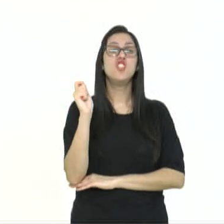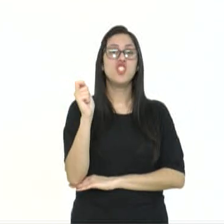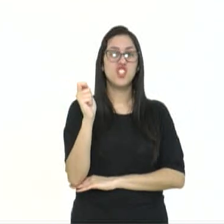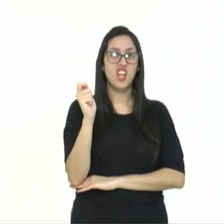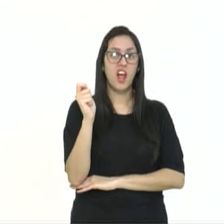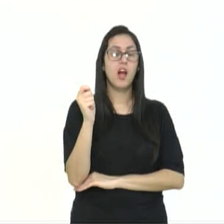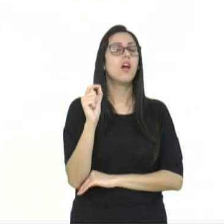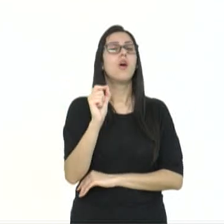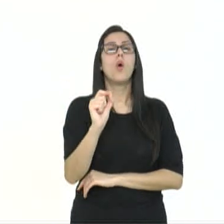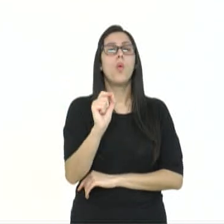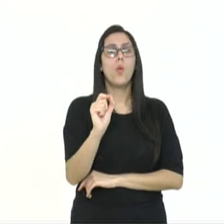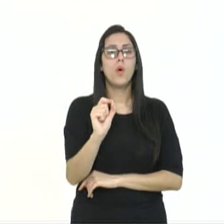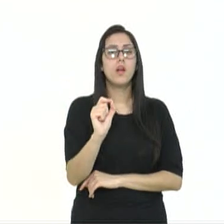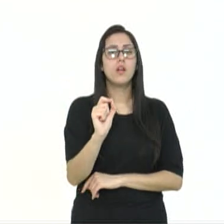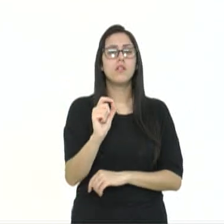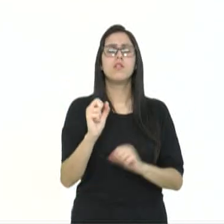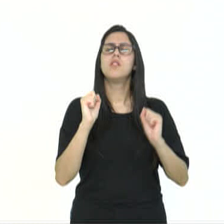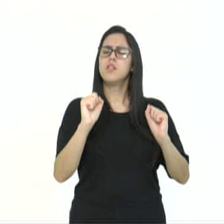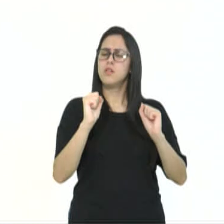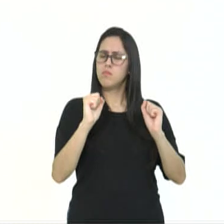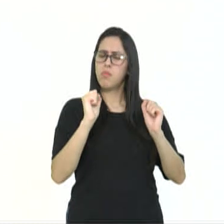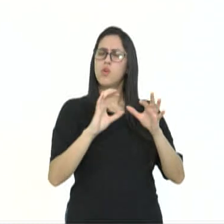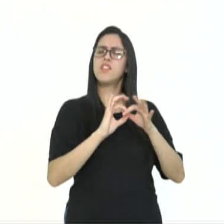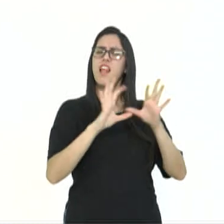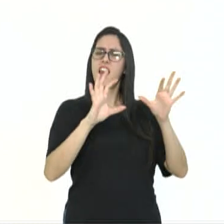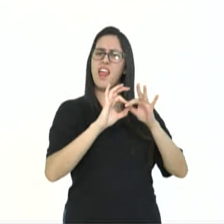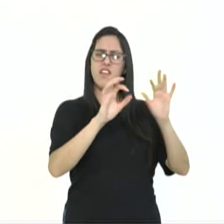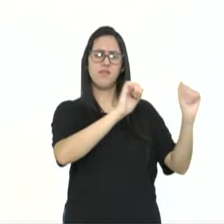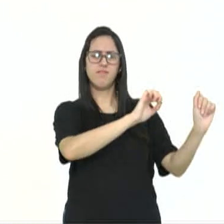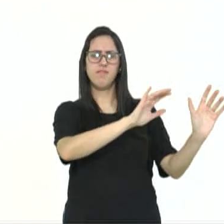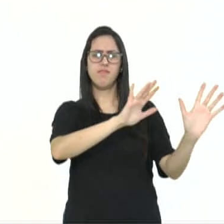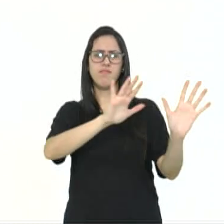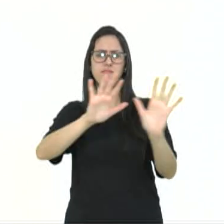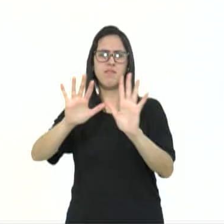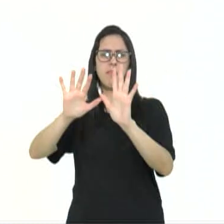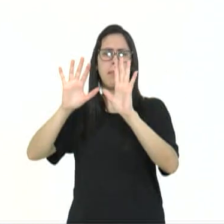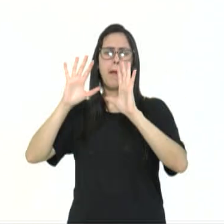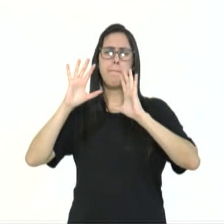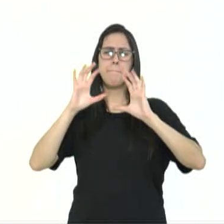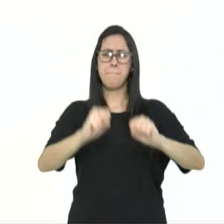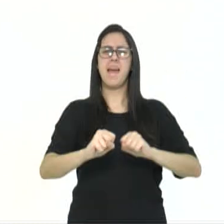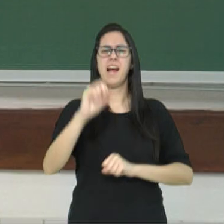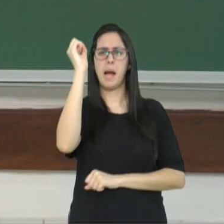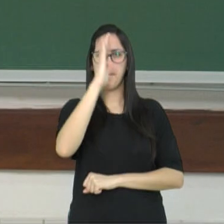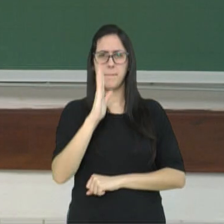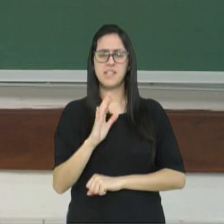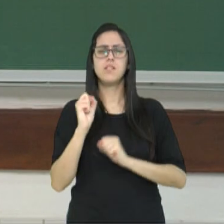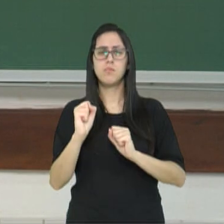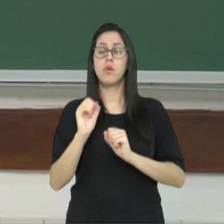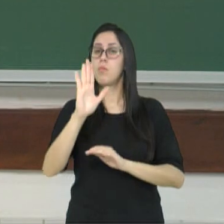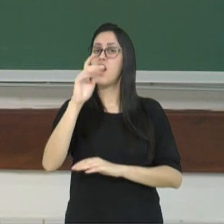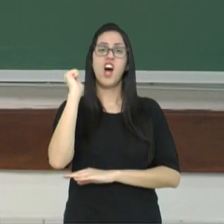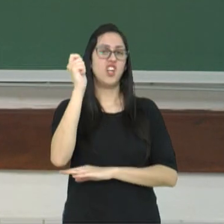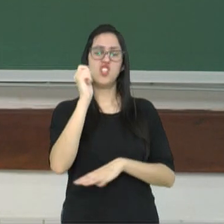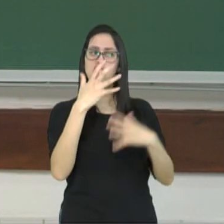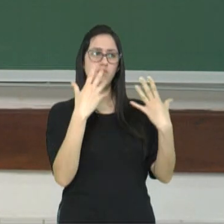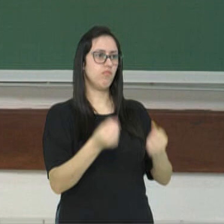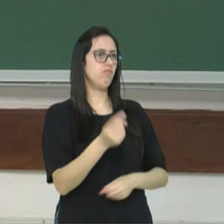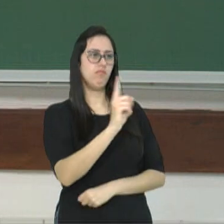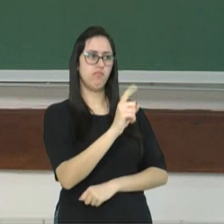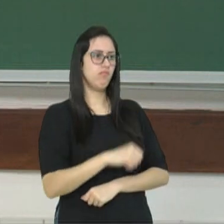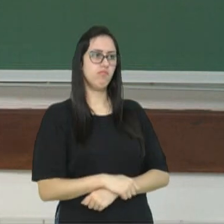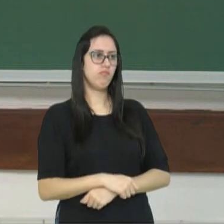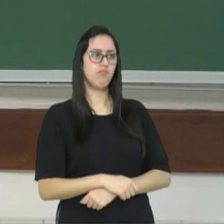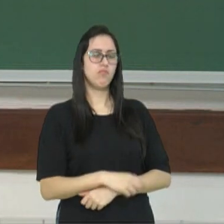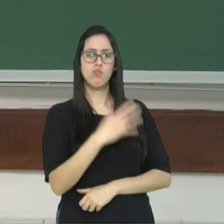para deixar que passasse as tropas dele no território argentino para atacar o Brasil. A Argentina não vai autorizar, então ele invade